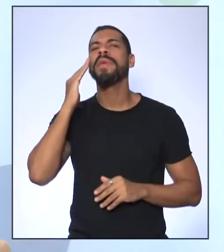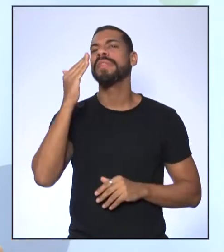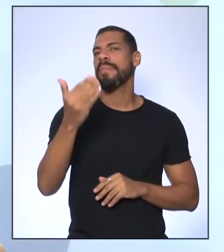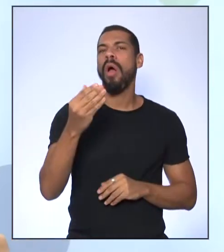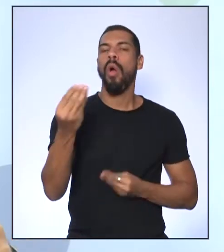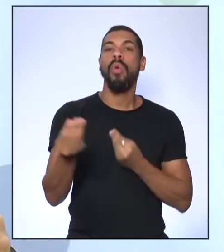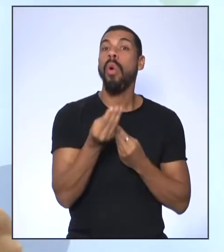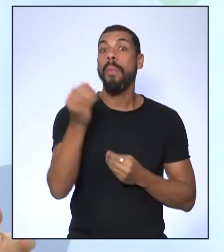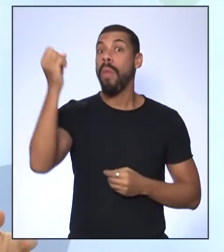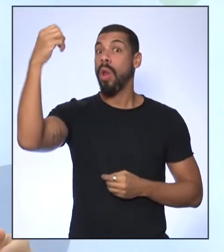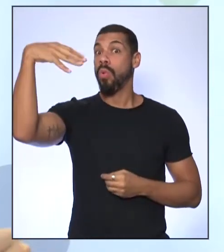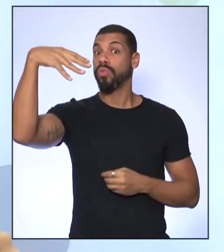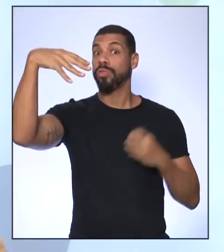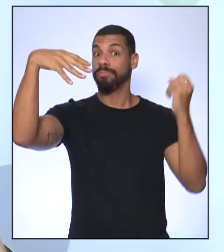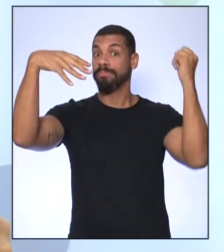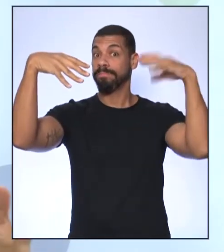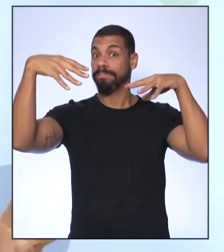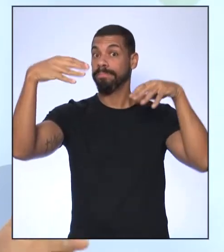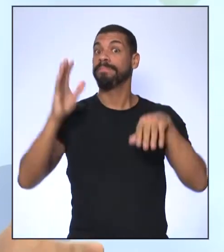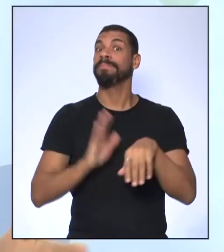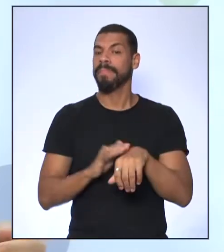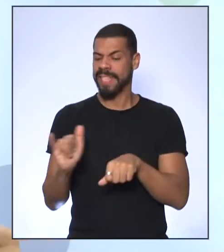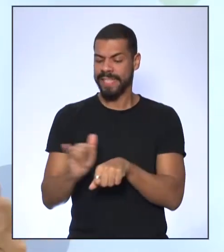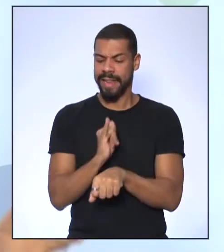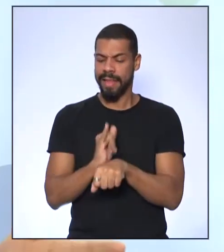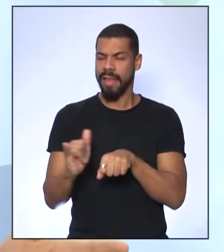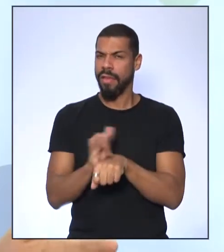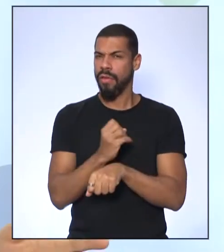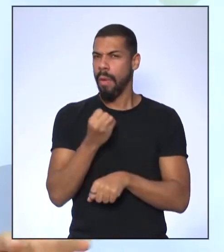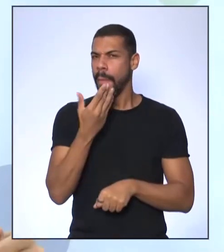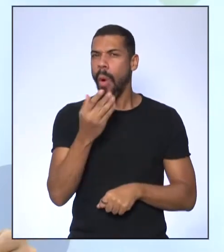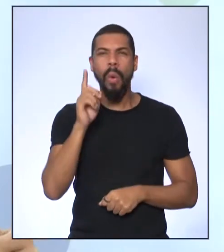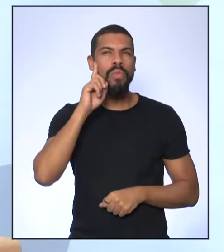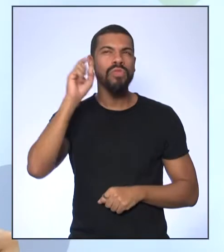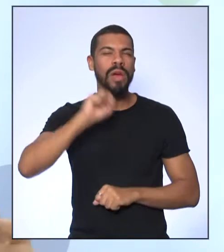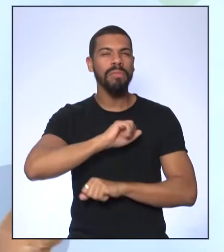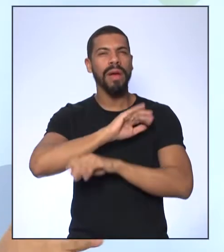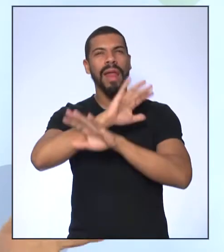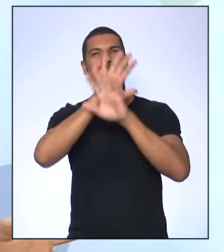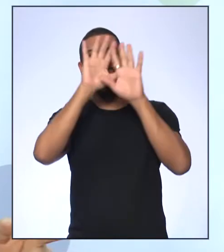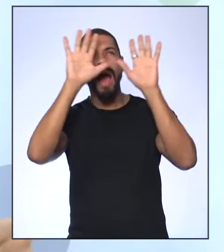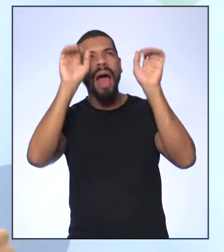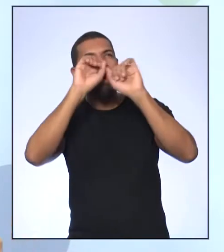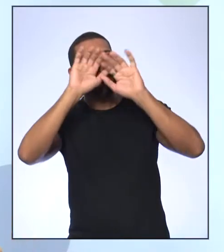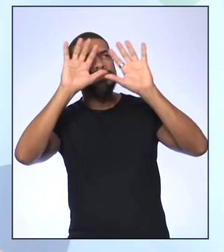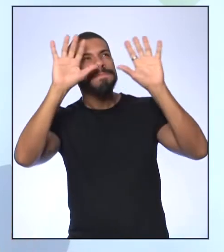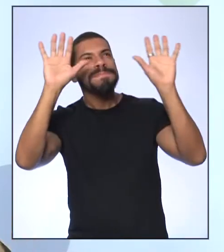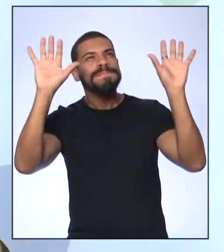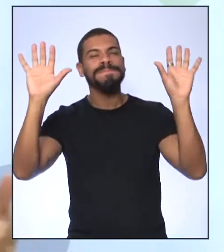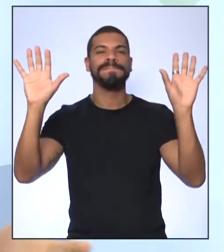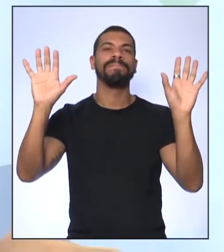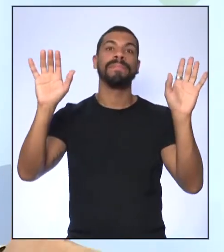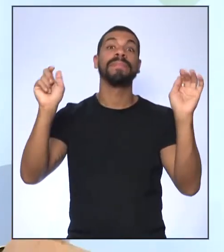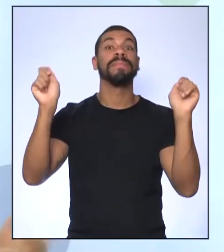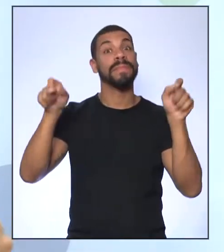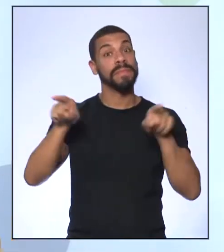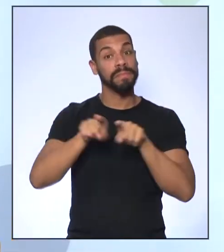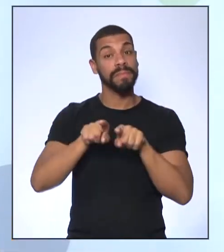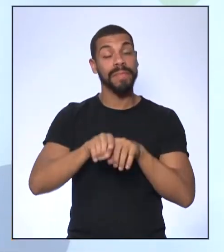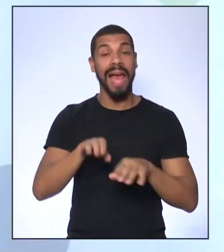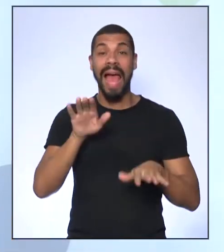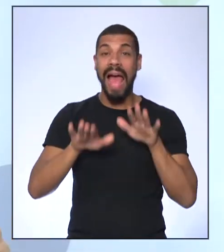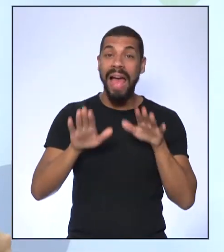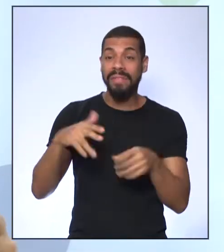boa iluminação, às vezes a gente precisa estar num dia claro, bem iluminado, se a gente não tem a iluminação artificial, e aí eu preciso às vezes